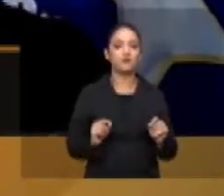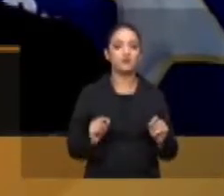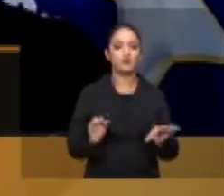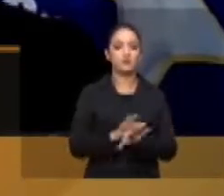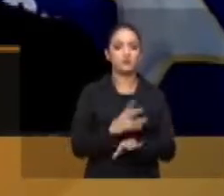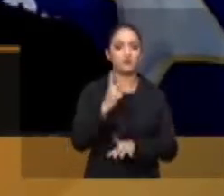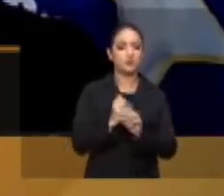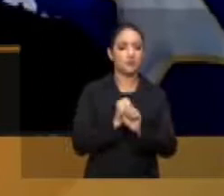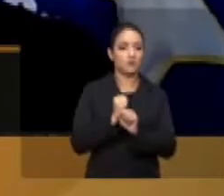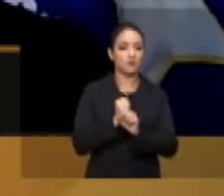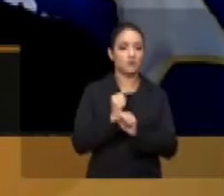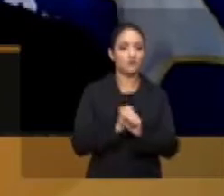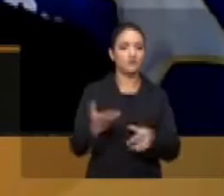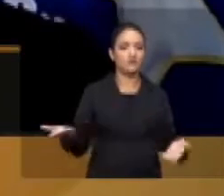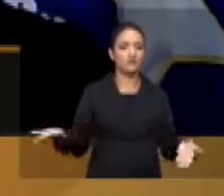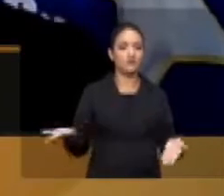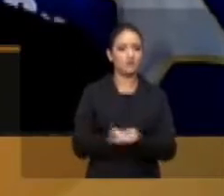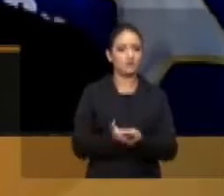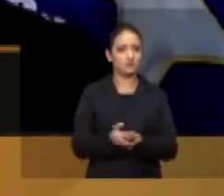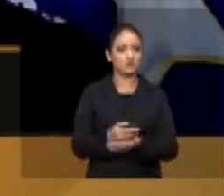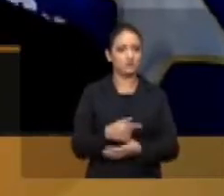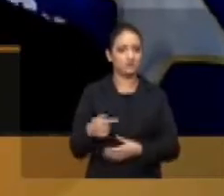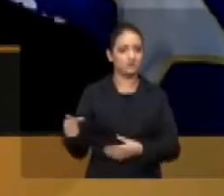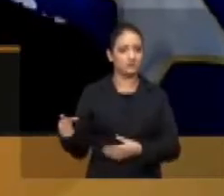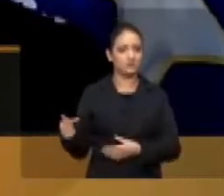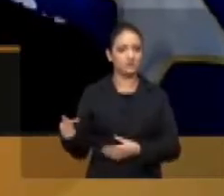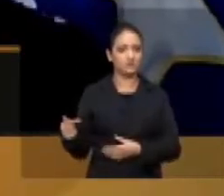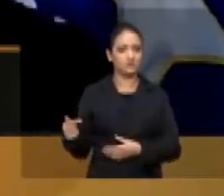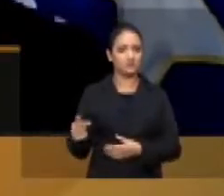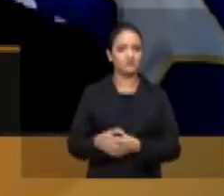rescisória. E 3, a pendência de ação judicial